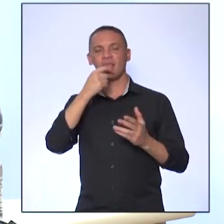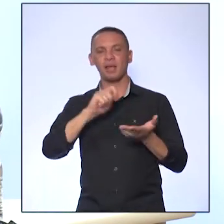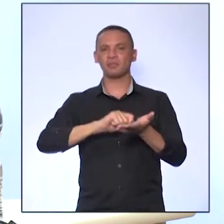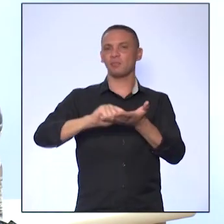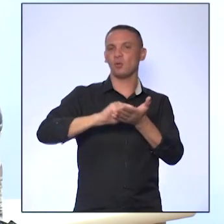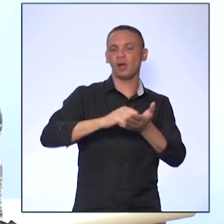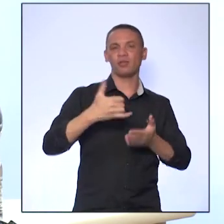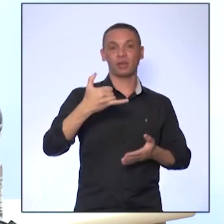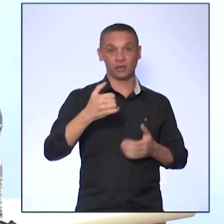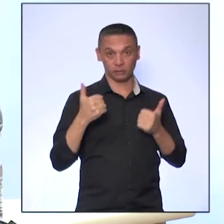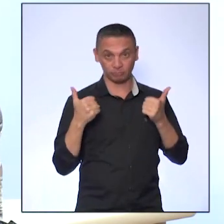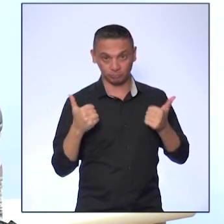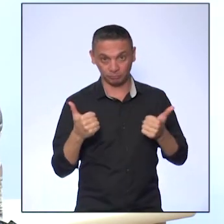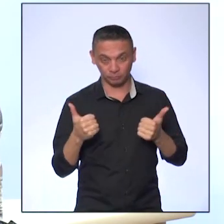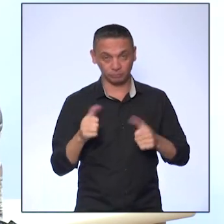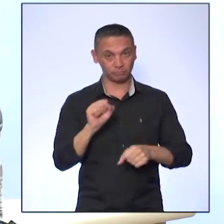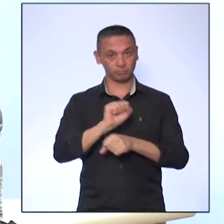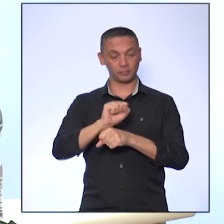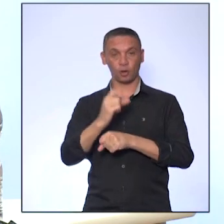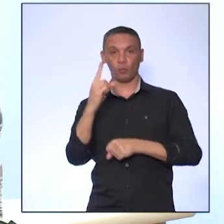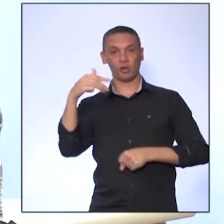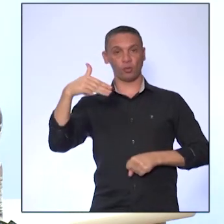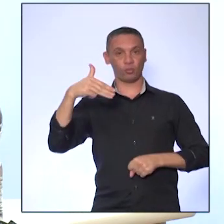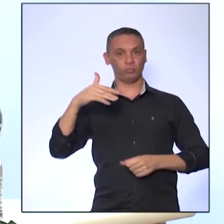borracha e caneta, ok? Nos vemos em breve.